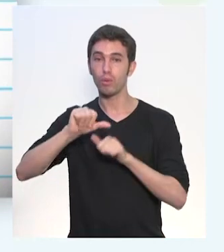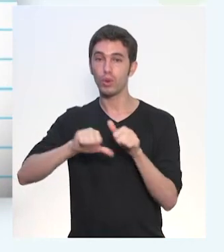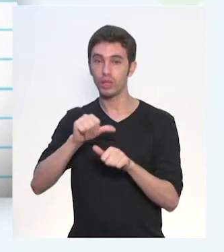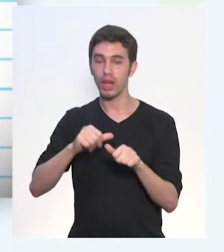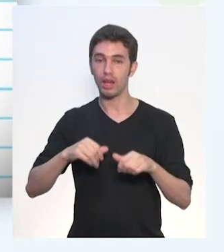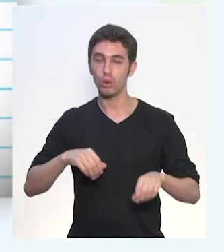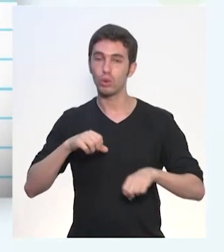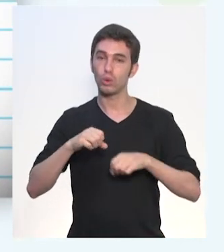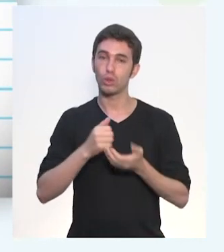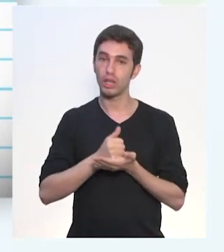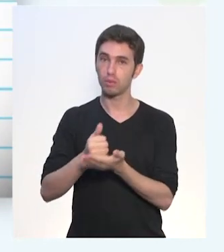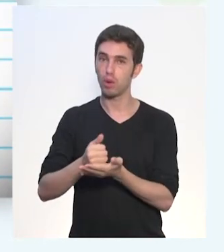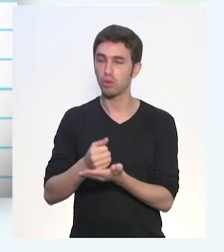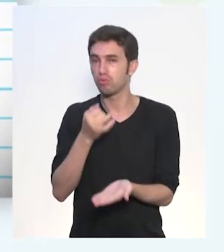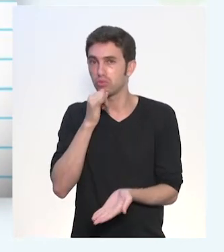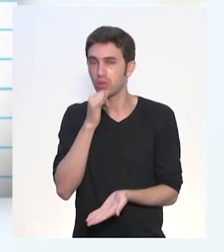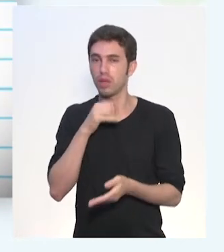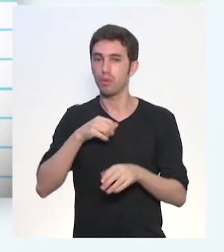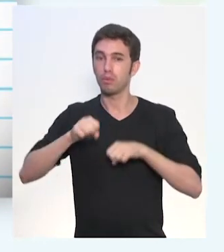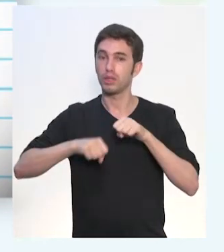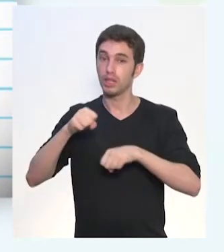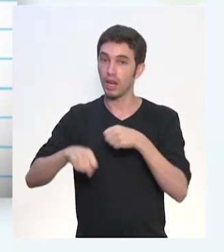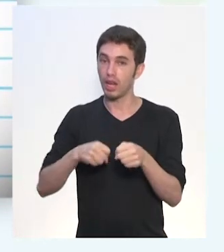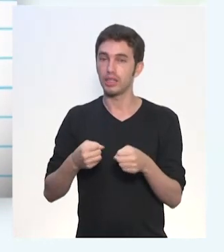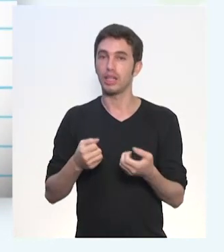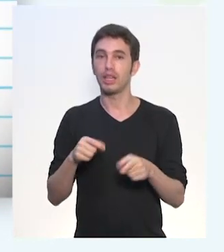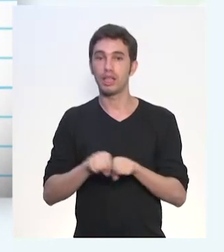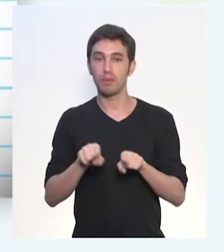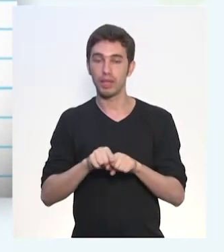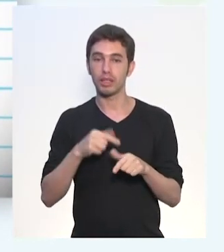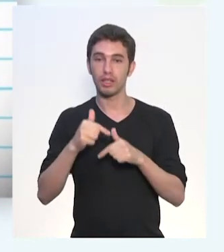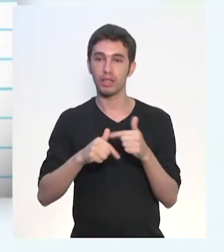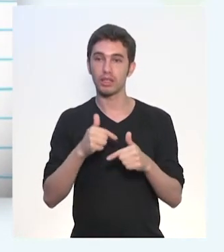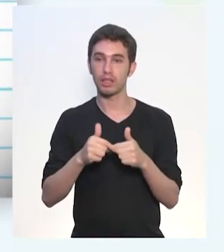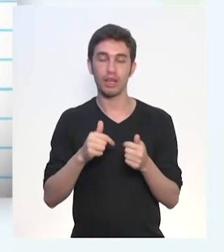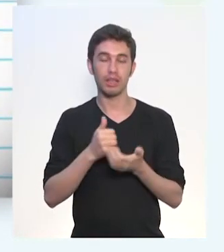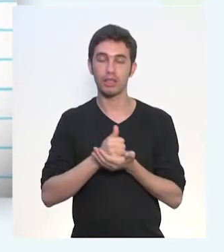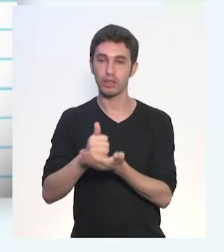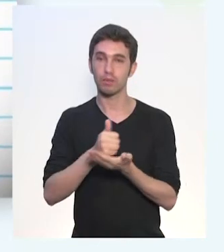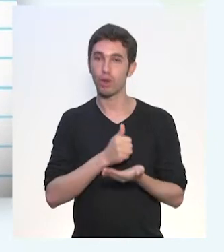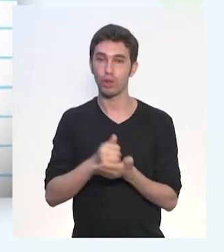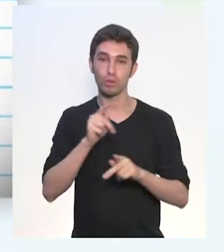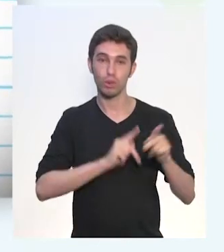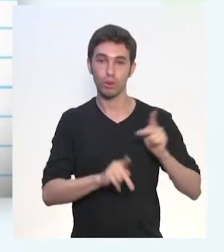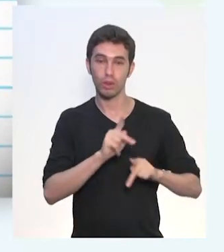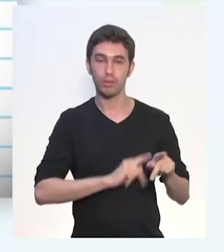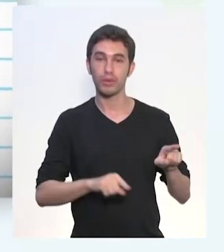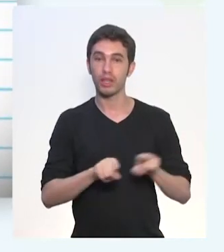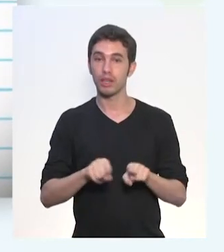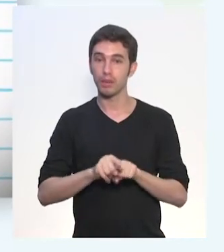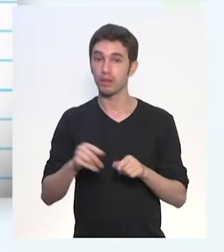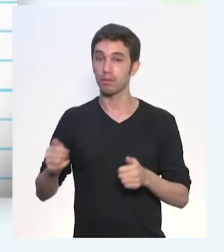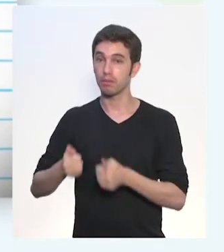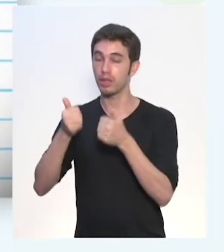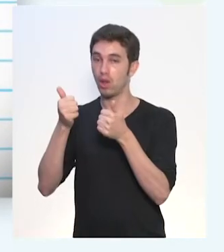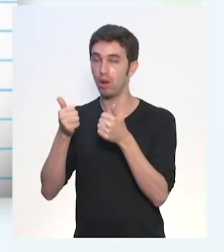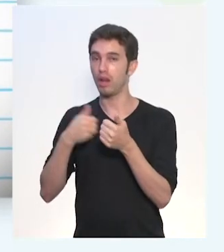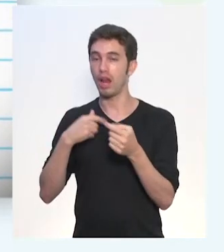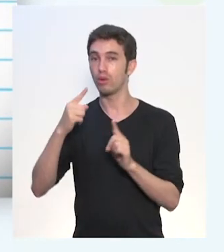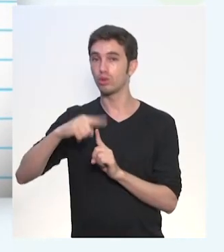meio ambiente, como bicicletas e transportes públicos, e melhorar a eficiência energética dos transportes, utilizando fontes de